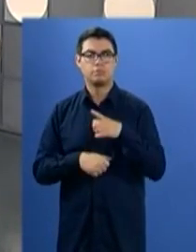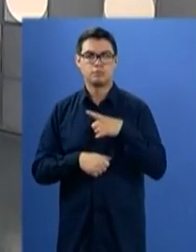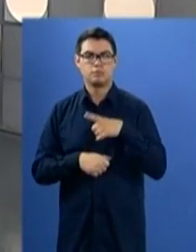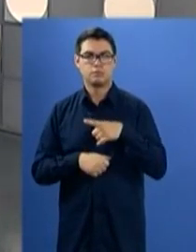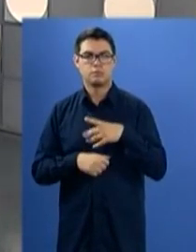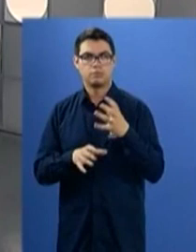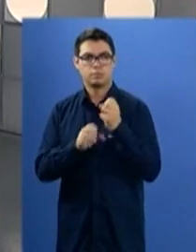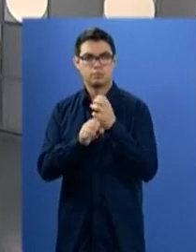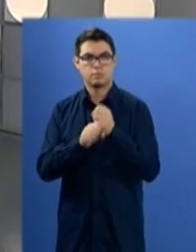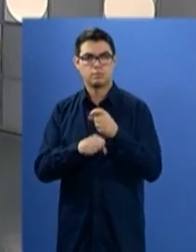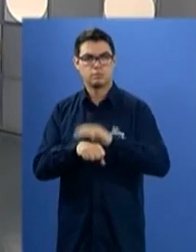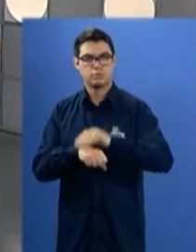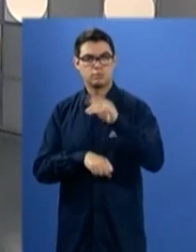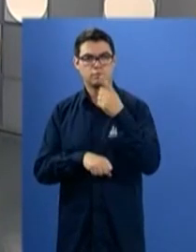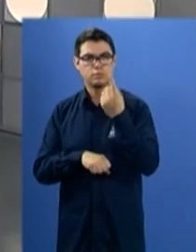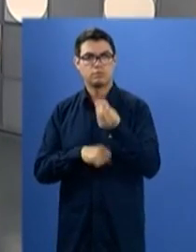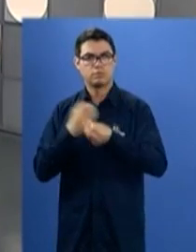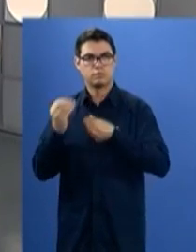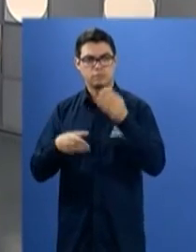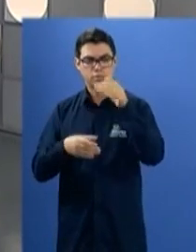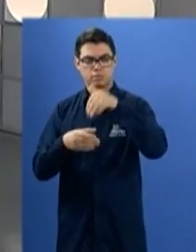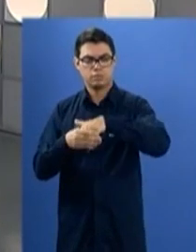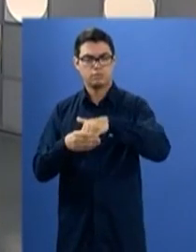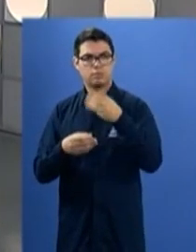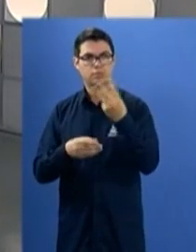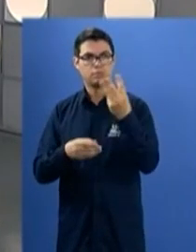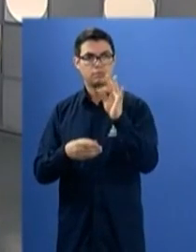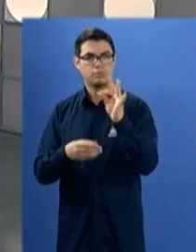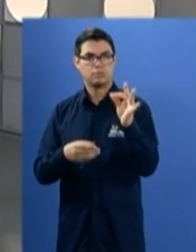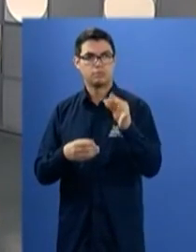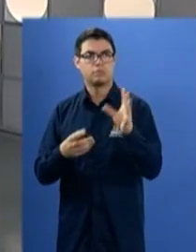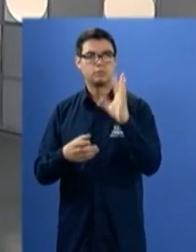em valores absolutos com a implantação de um terceiro turno.